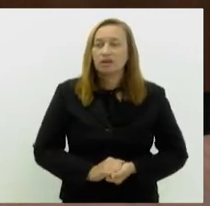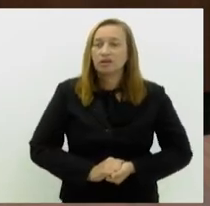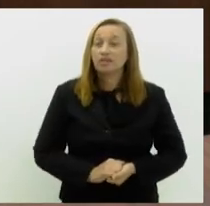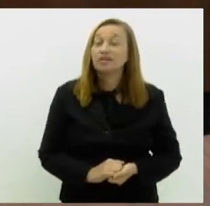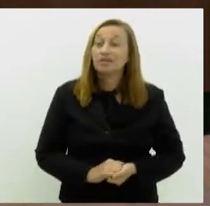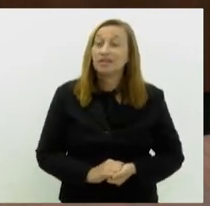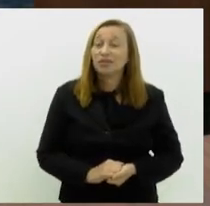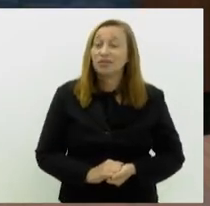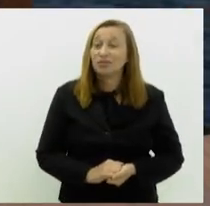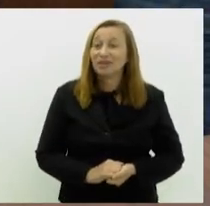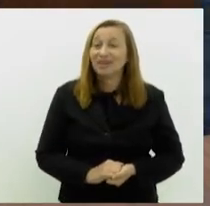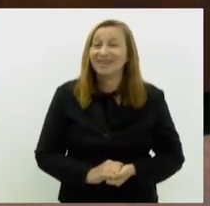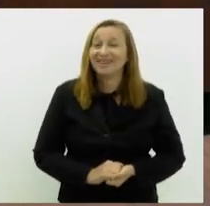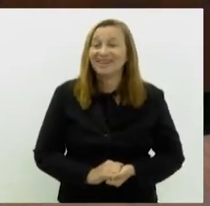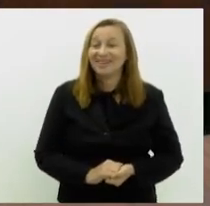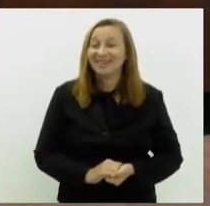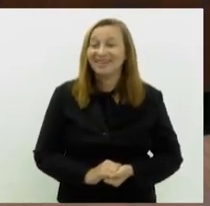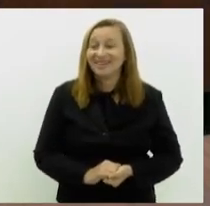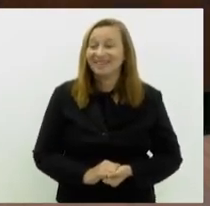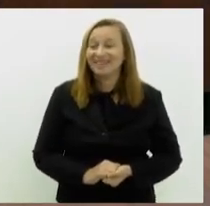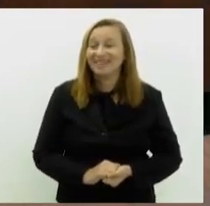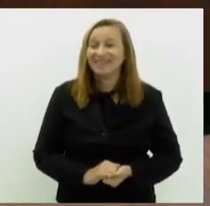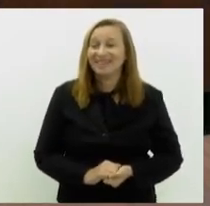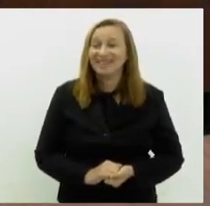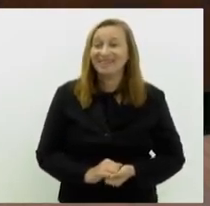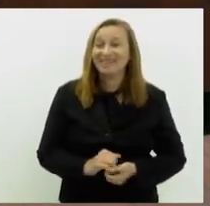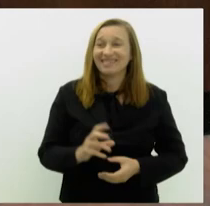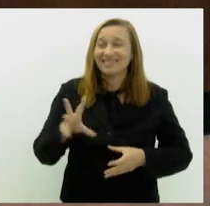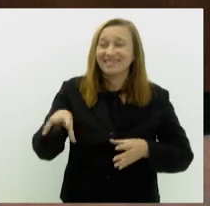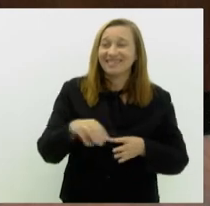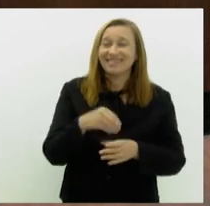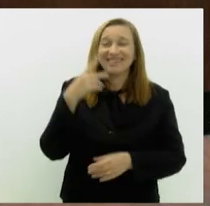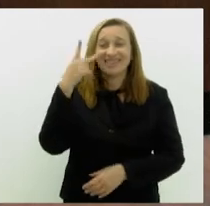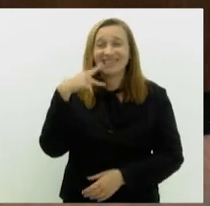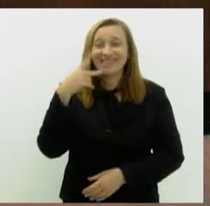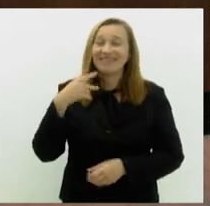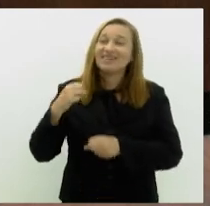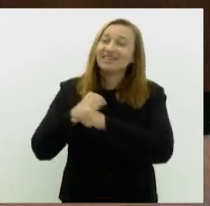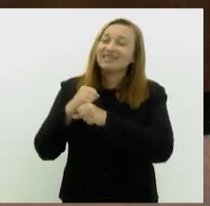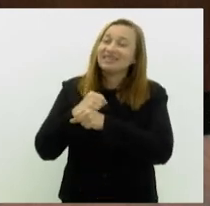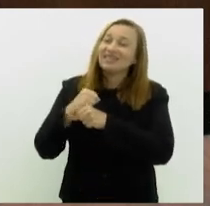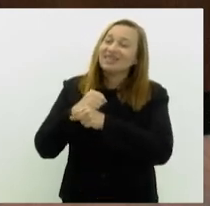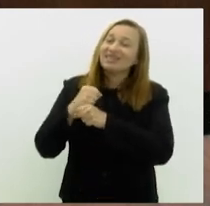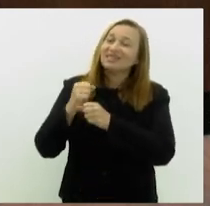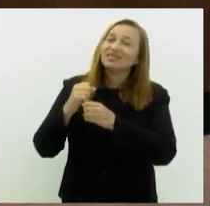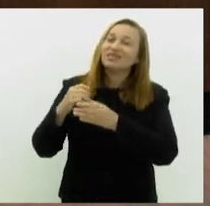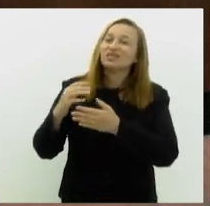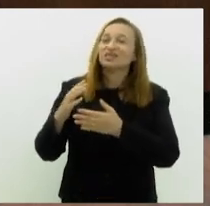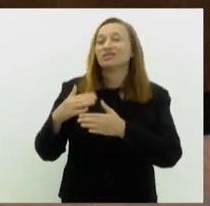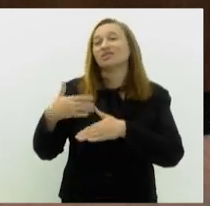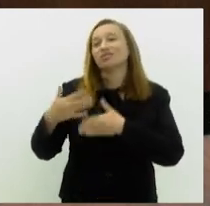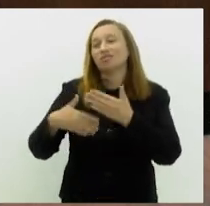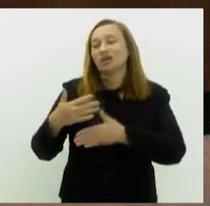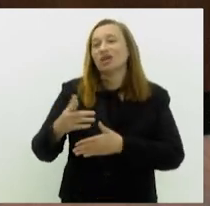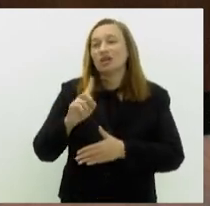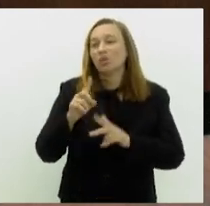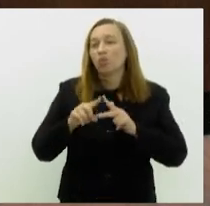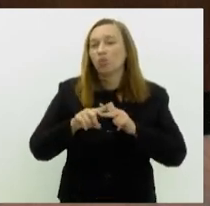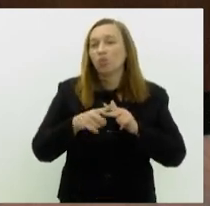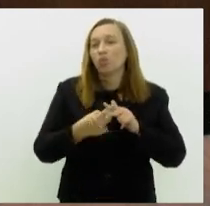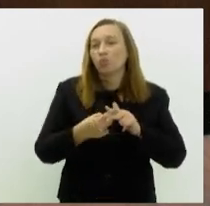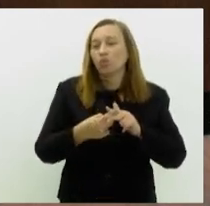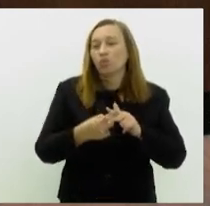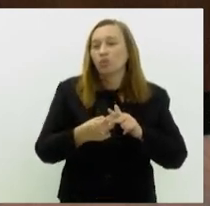nesse espaço, não deveriam estar aqui no parlamento. É por isso que esses anos todos se passaram e essa casa não corrigiu